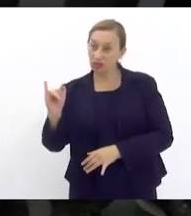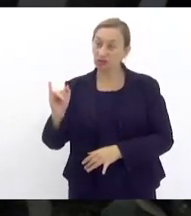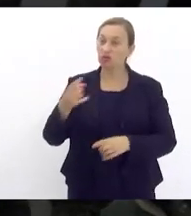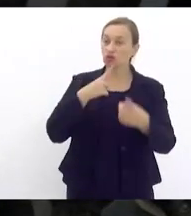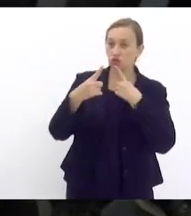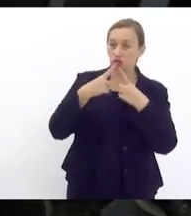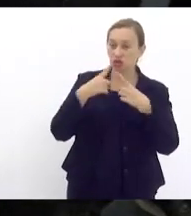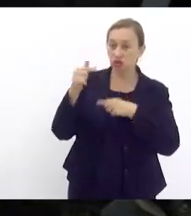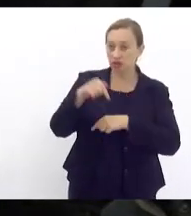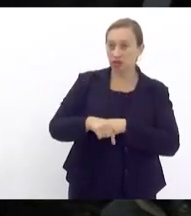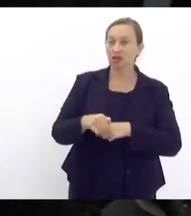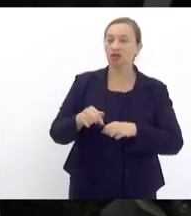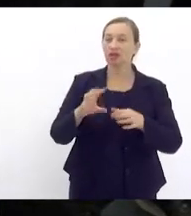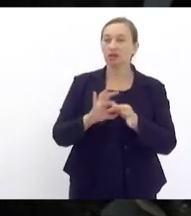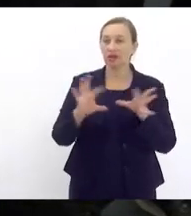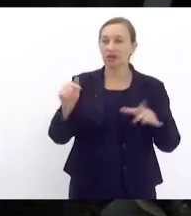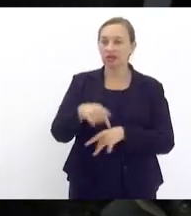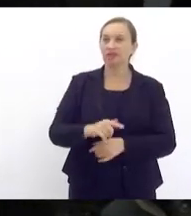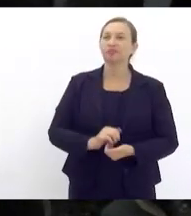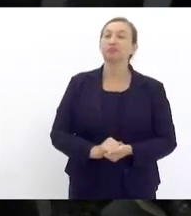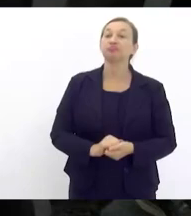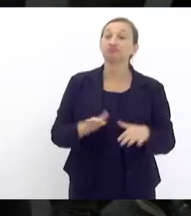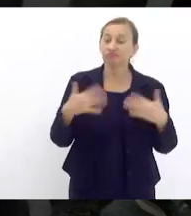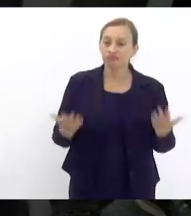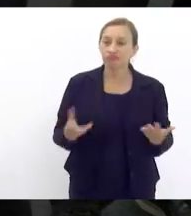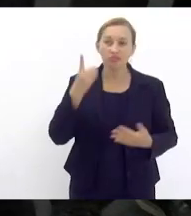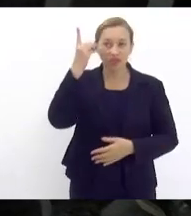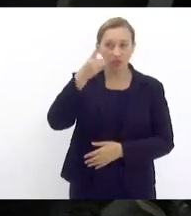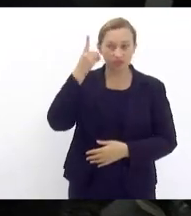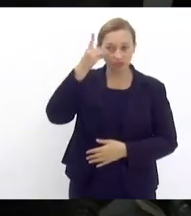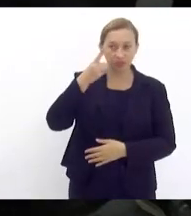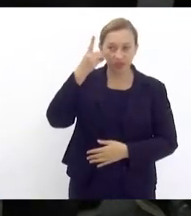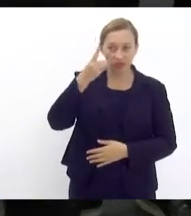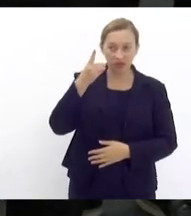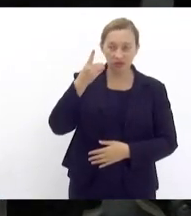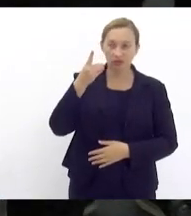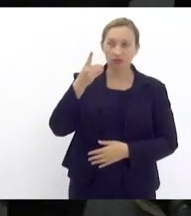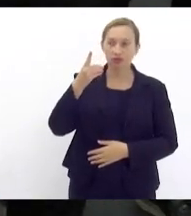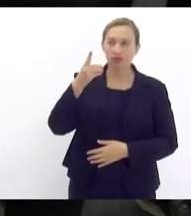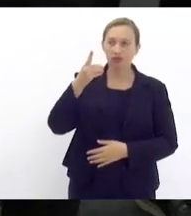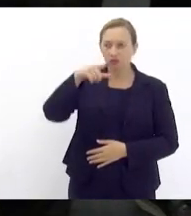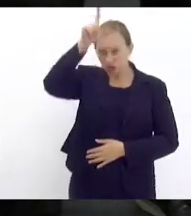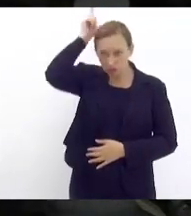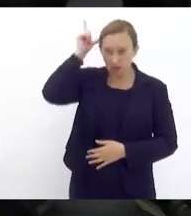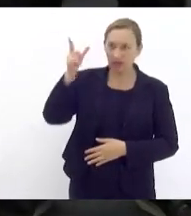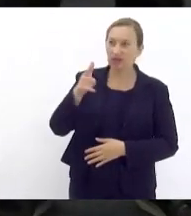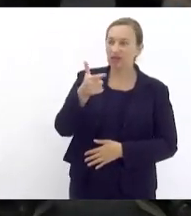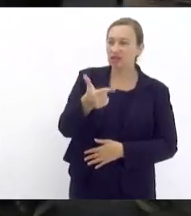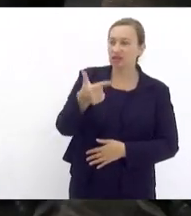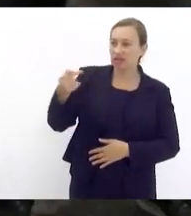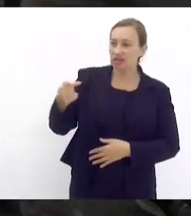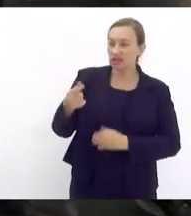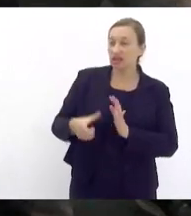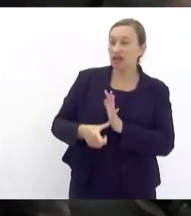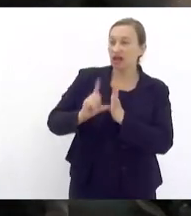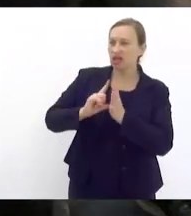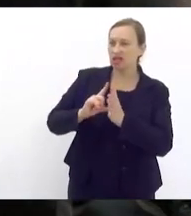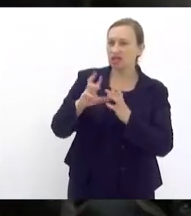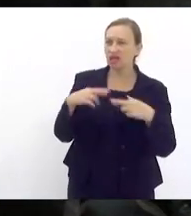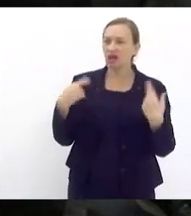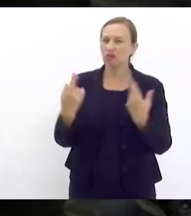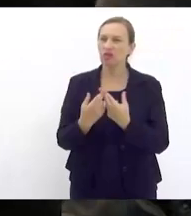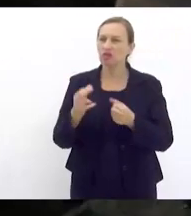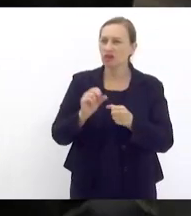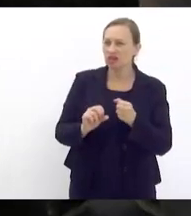aqui então o deputado Municipal Deputado dia 17 Antes da reunião da Aurélia a gente fazia na quarta-feira